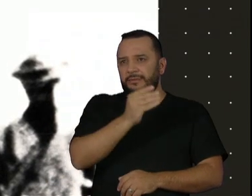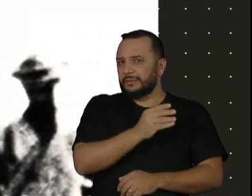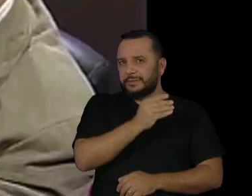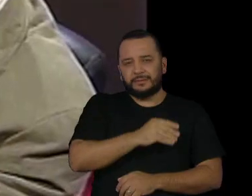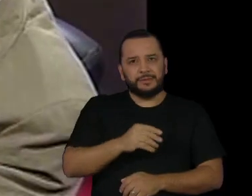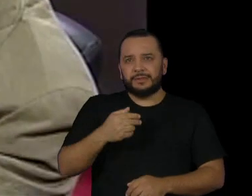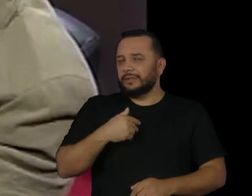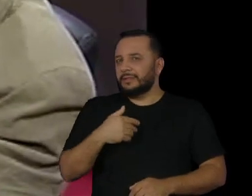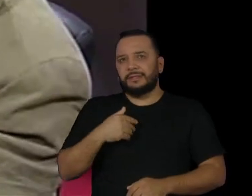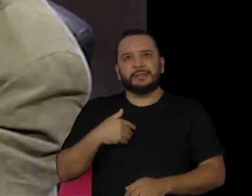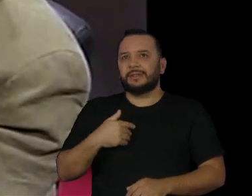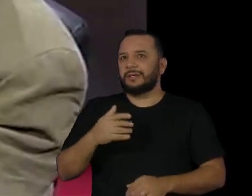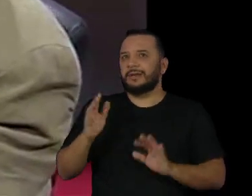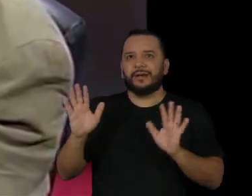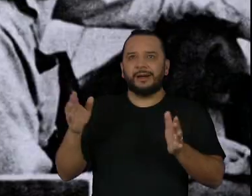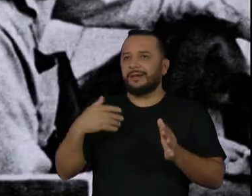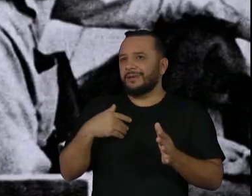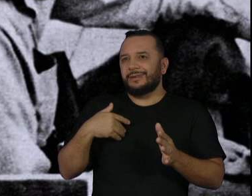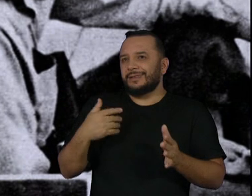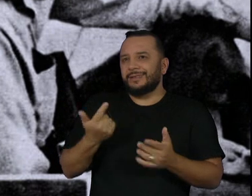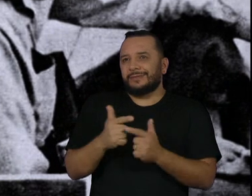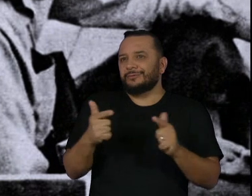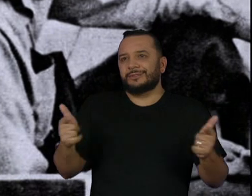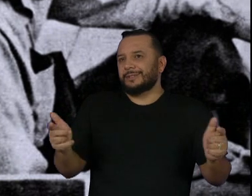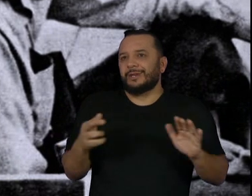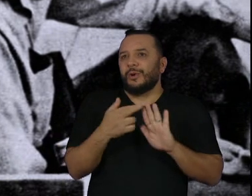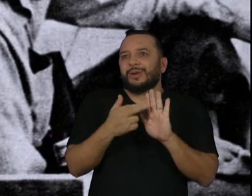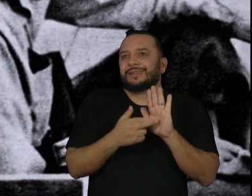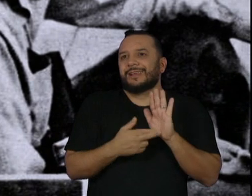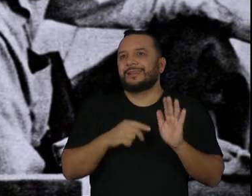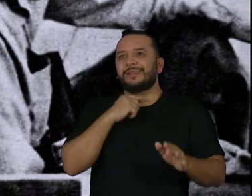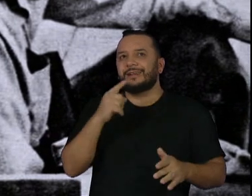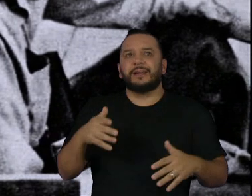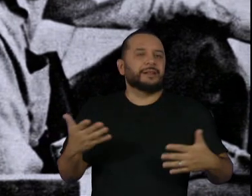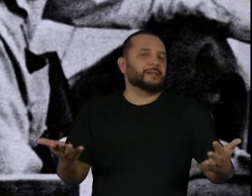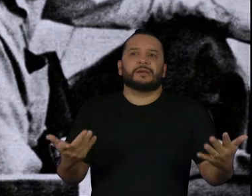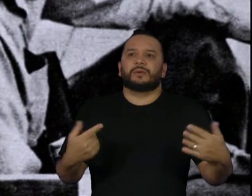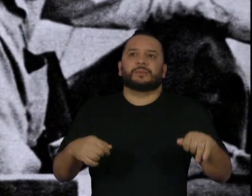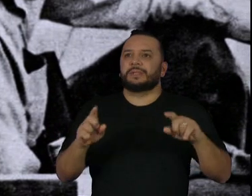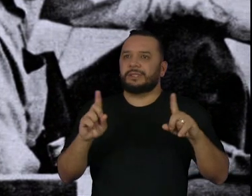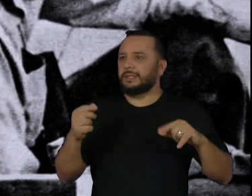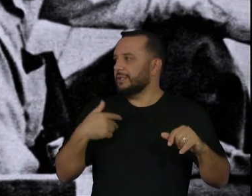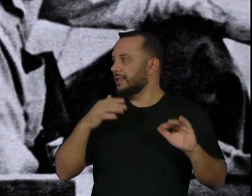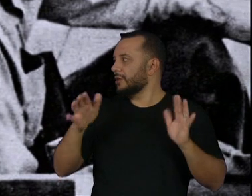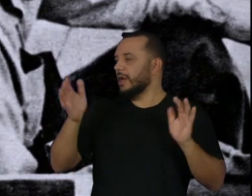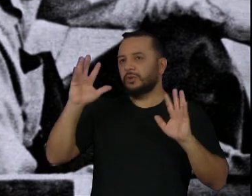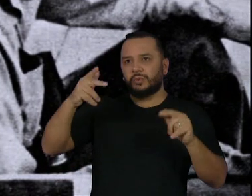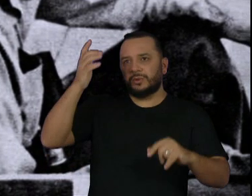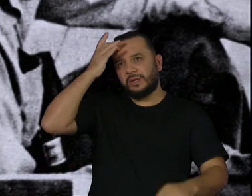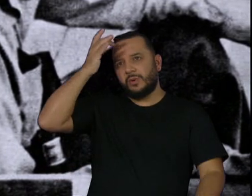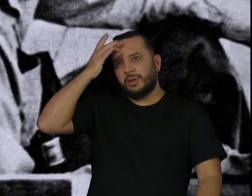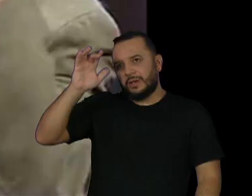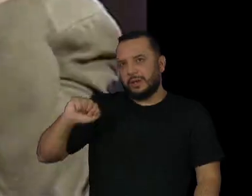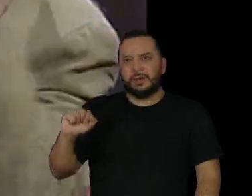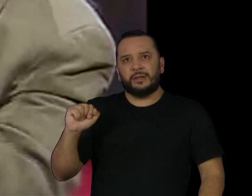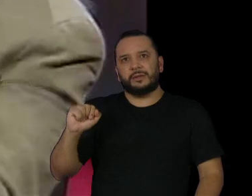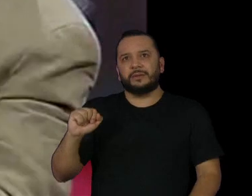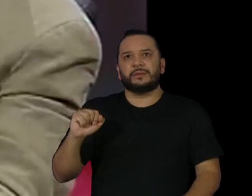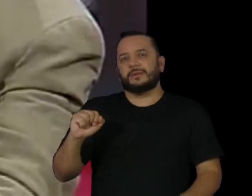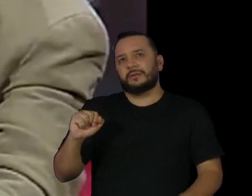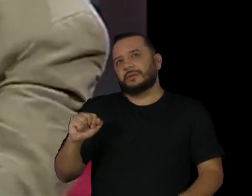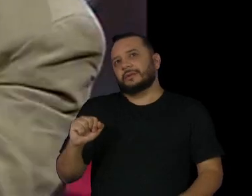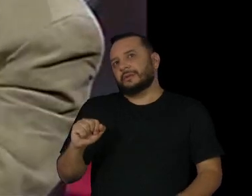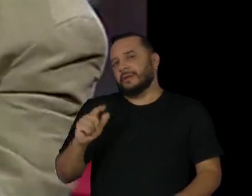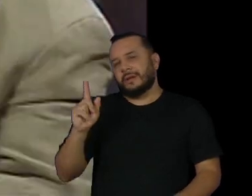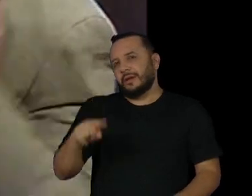deserto da Caatinga. Ninguém tinha o roteiro. Aí disse, então não precisa ver, está tudo decorado, como música. Eu já sei